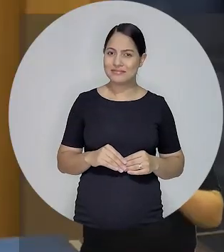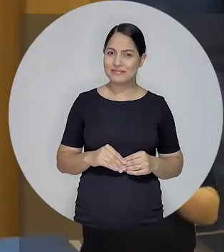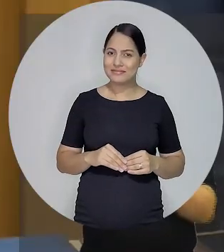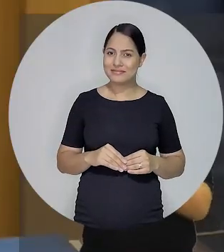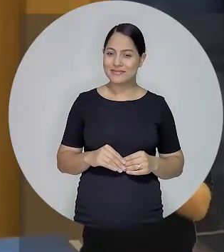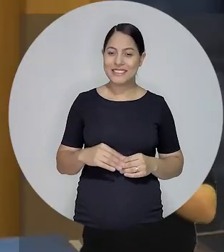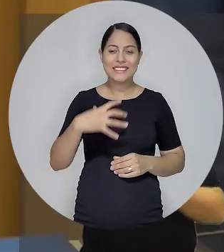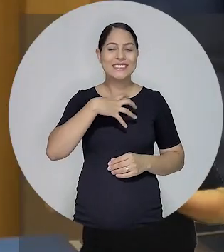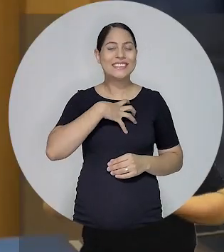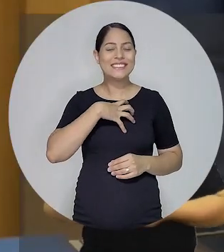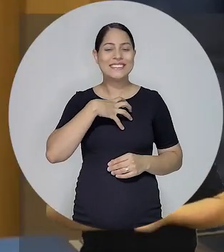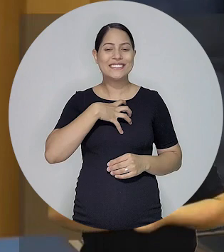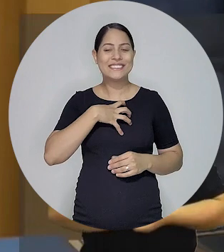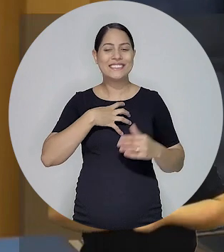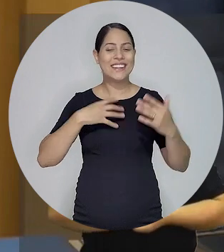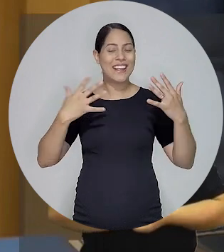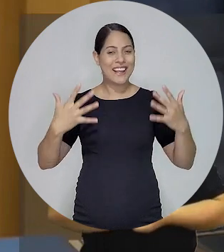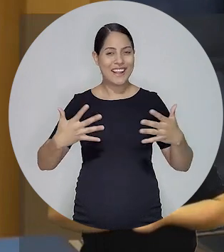É com